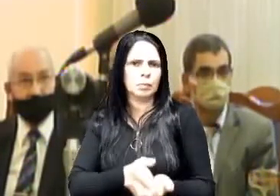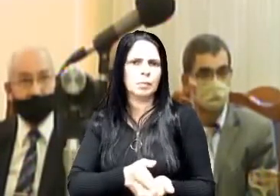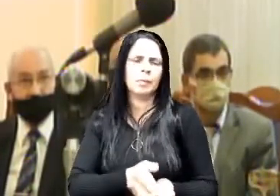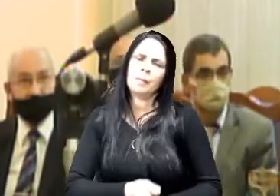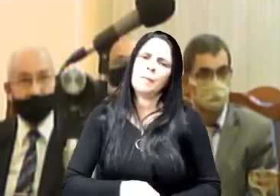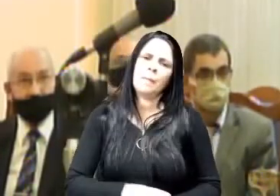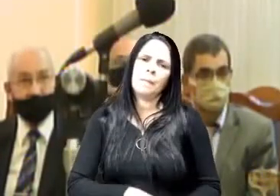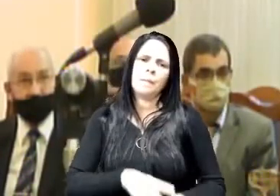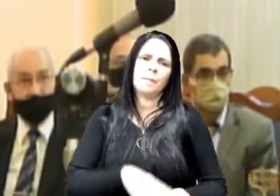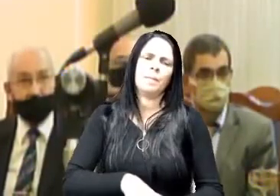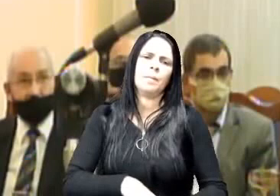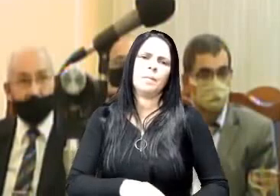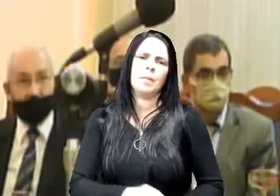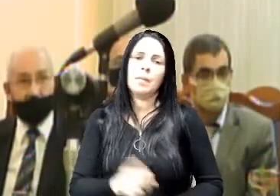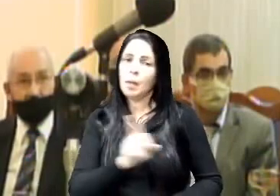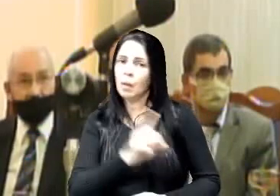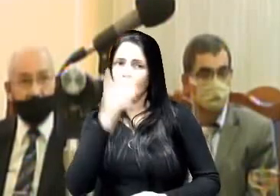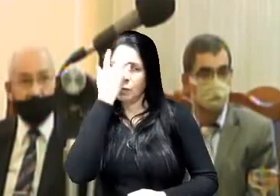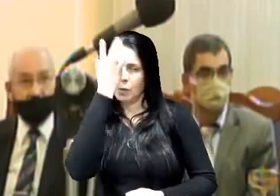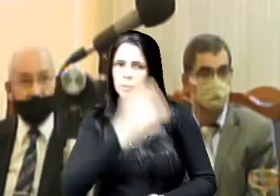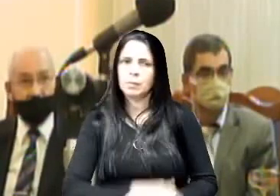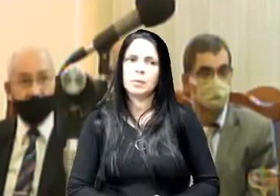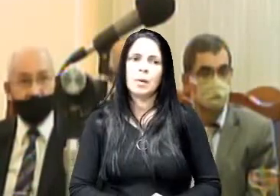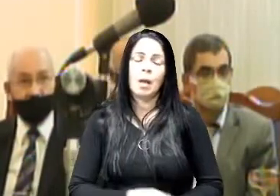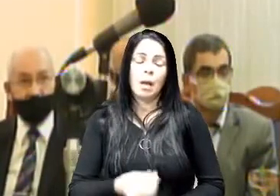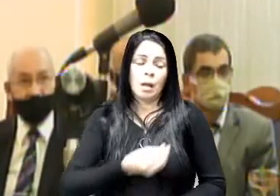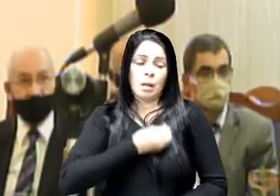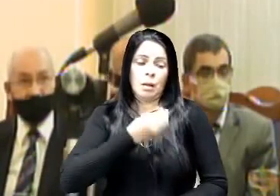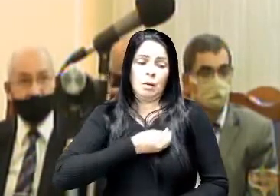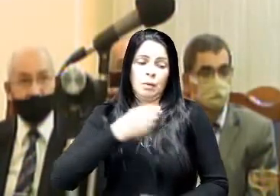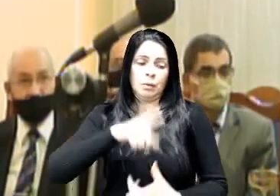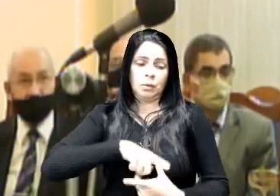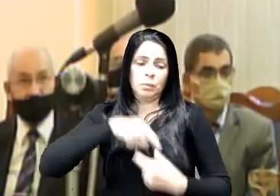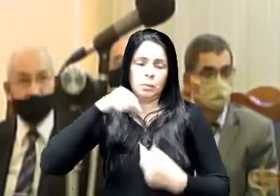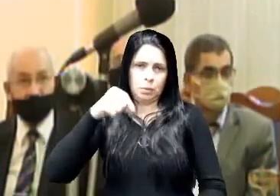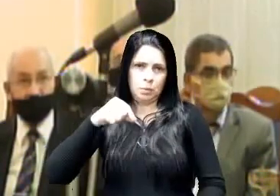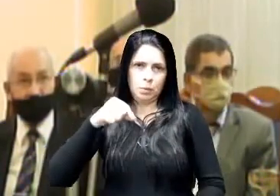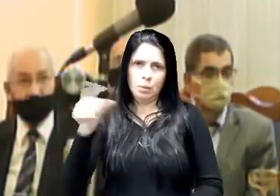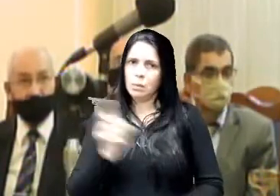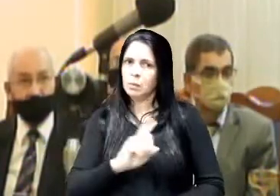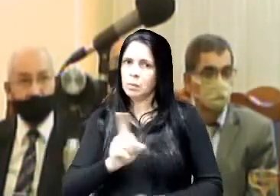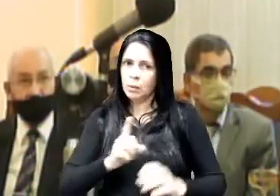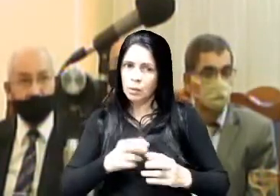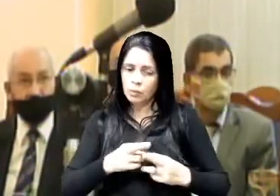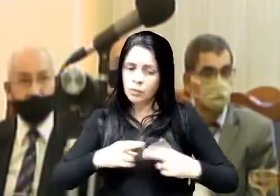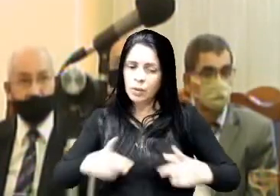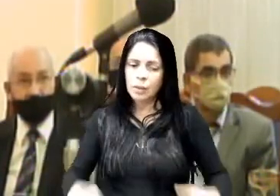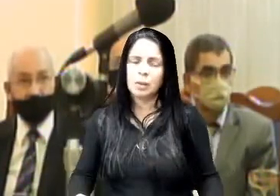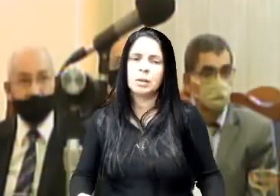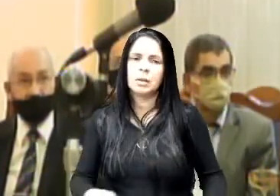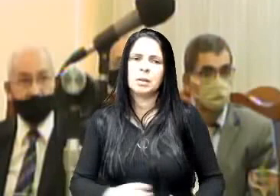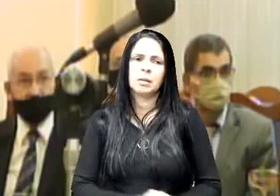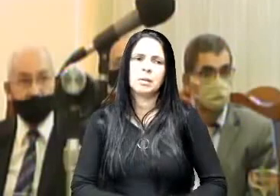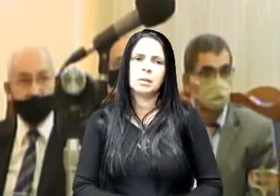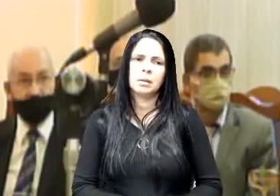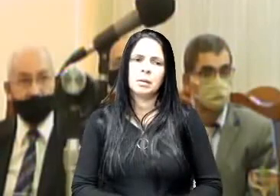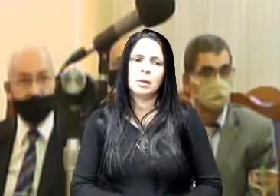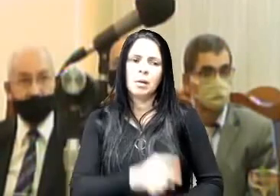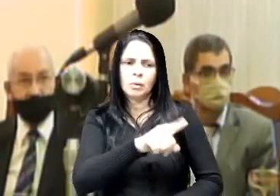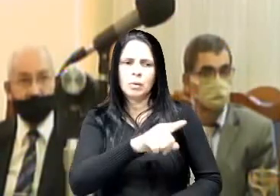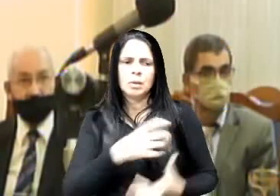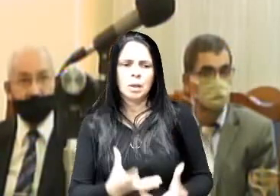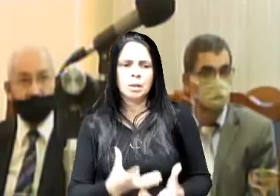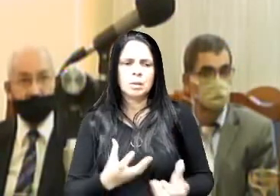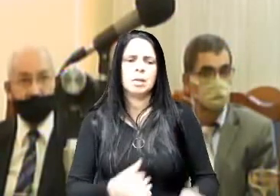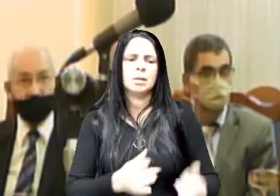fácil. Na vida espiritual, não é diferente. Você aceita Jesus e